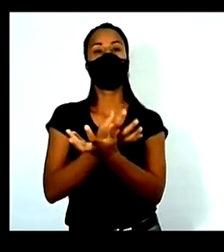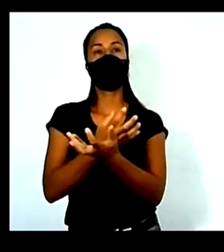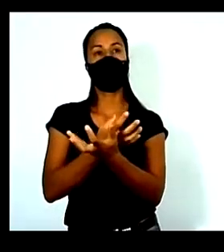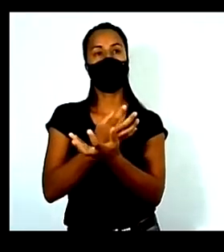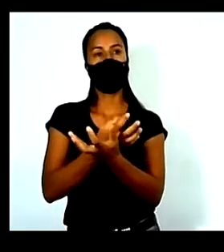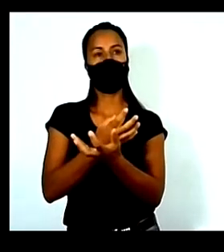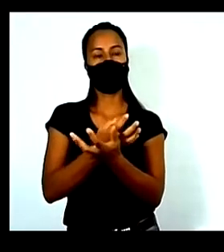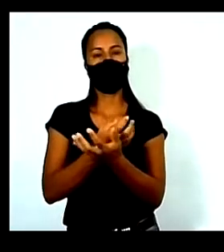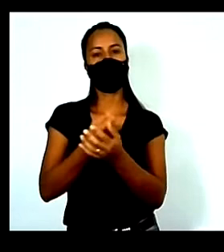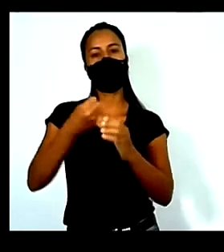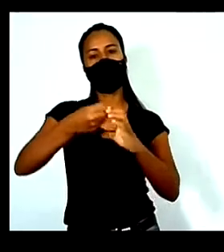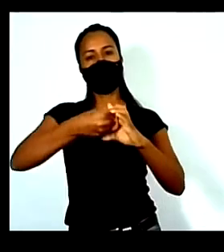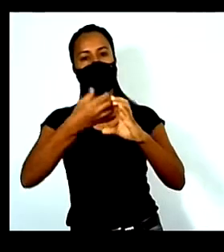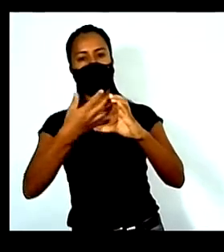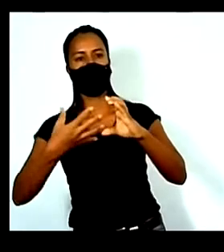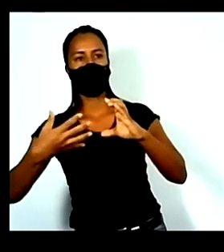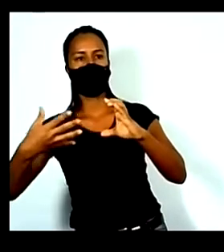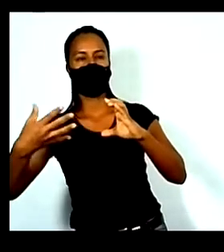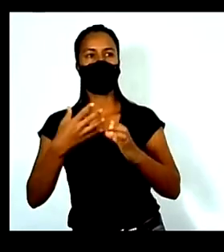são caracterizadas como